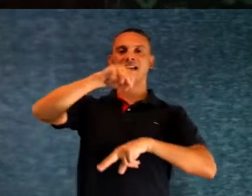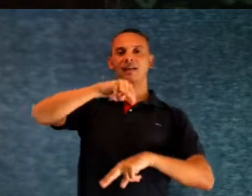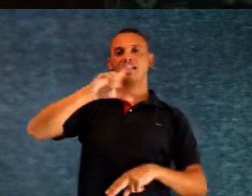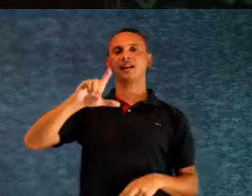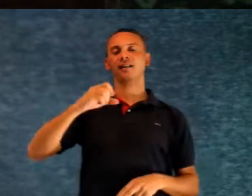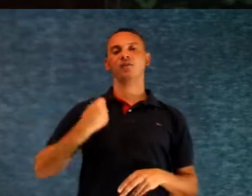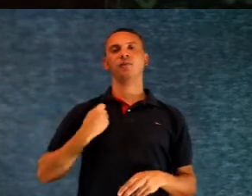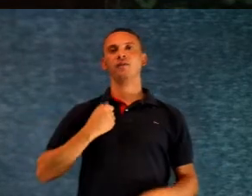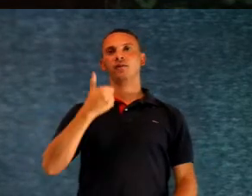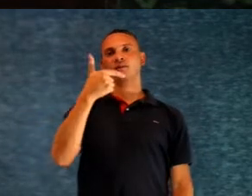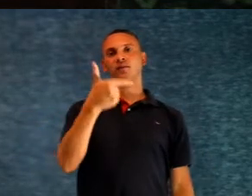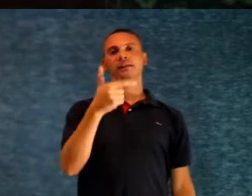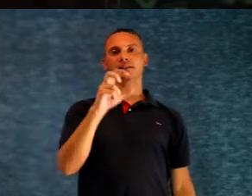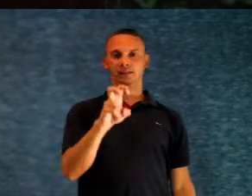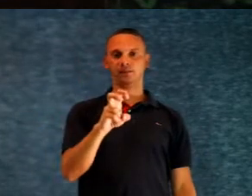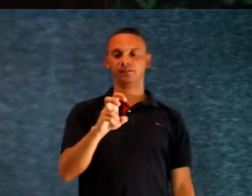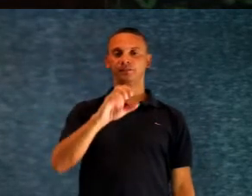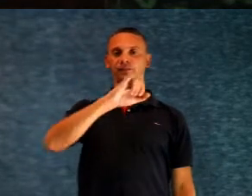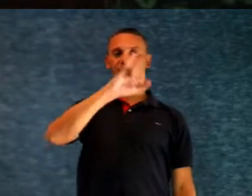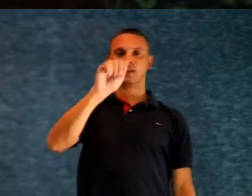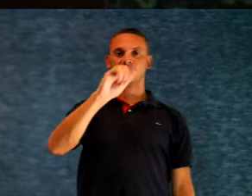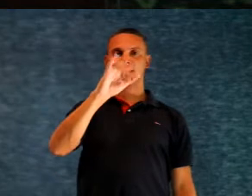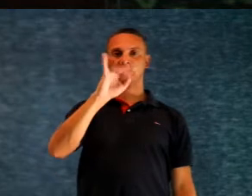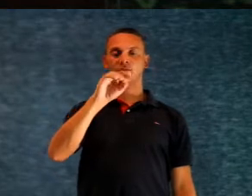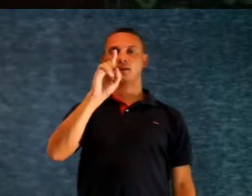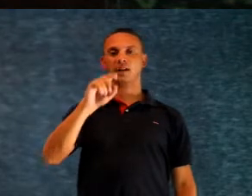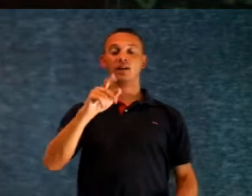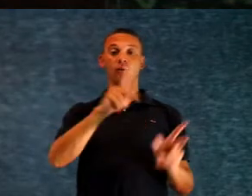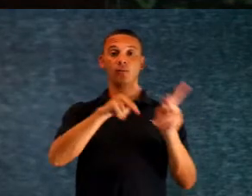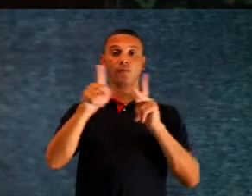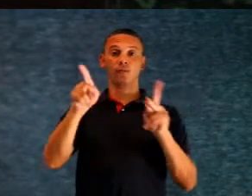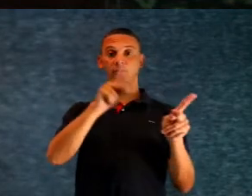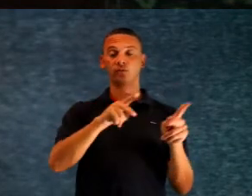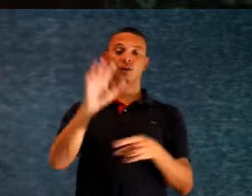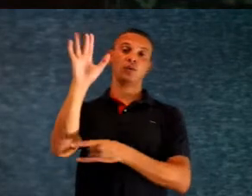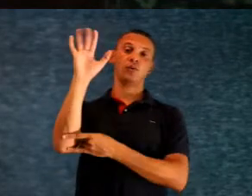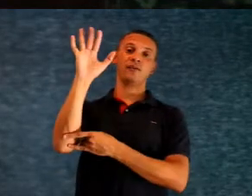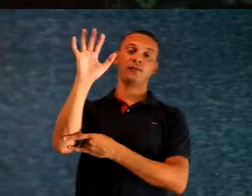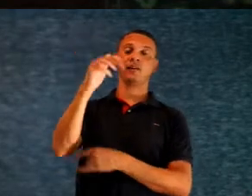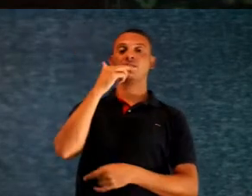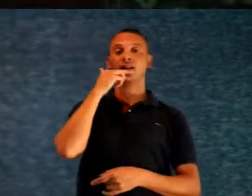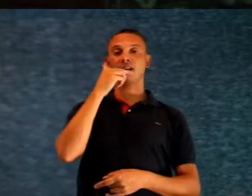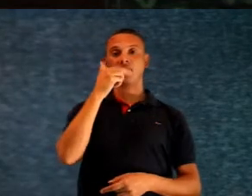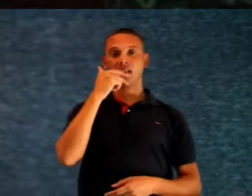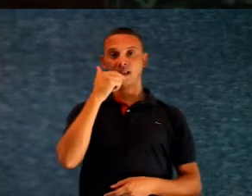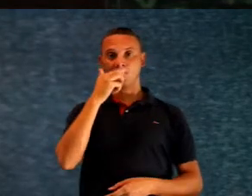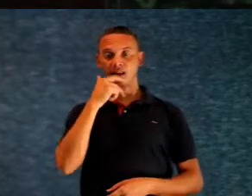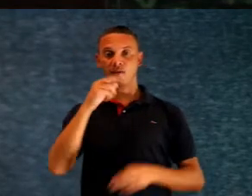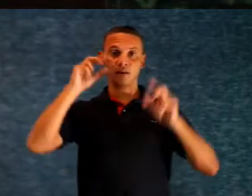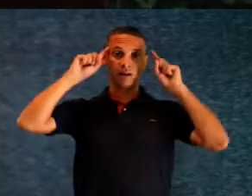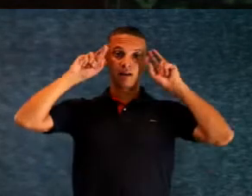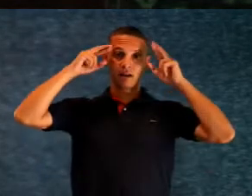desta casa. Jacinto Lins Brandão é professor da Universidade Federal de Minas Gerais de Língua e Literatura Grega e,